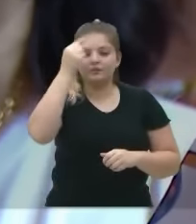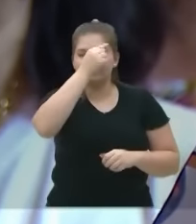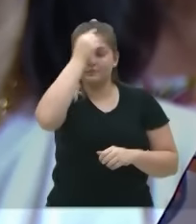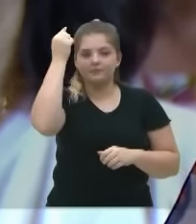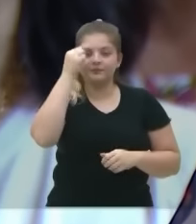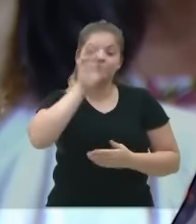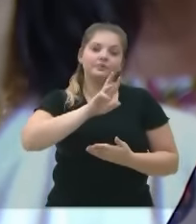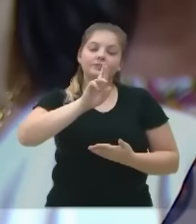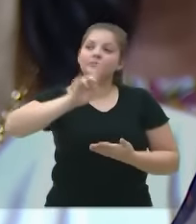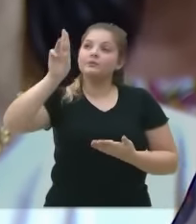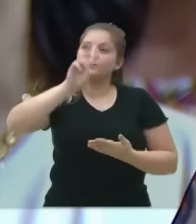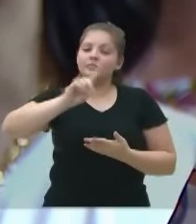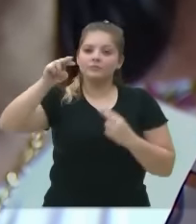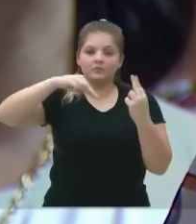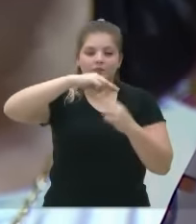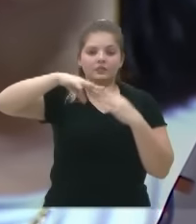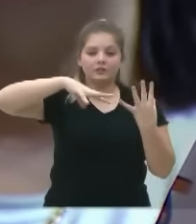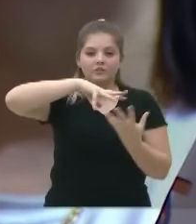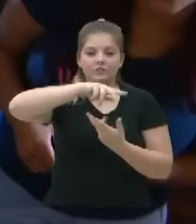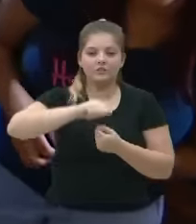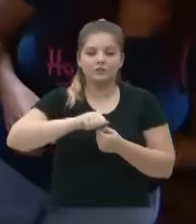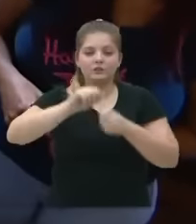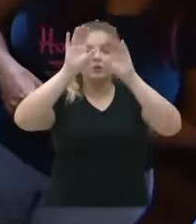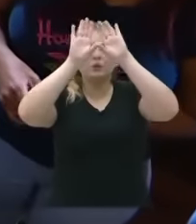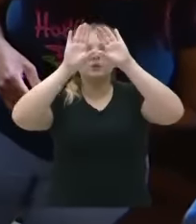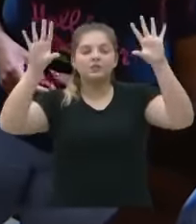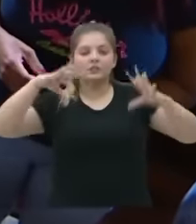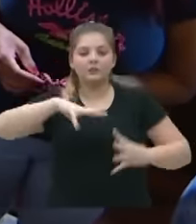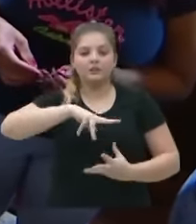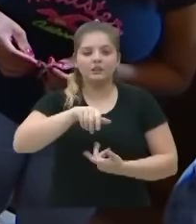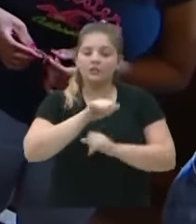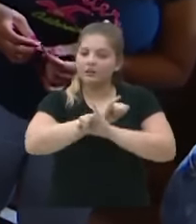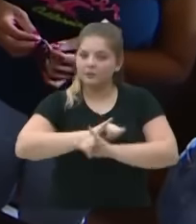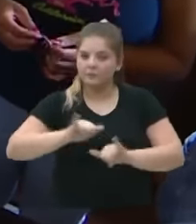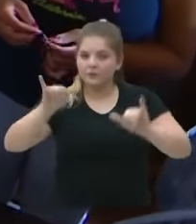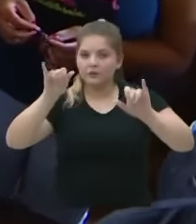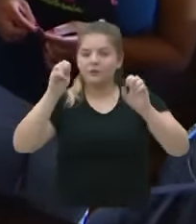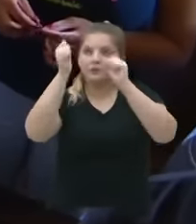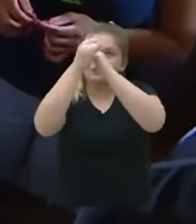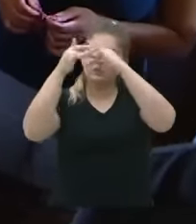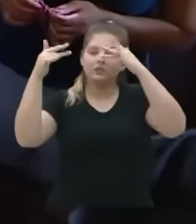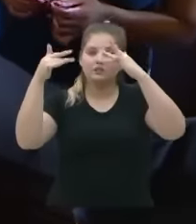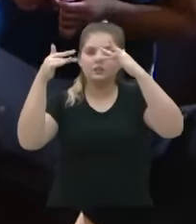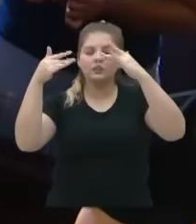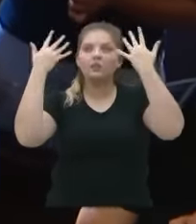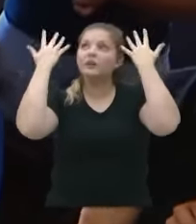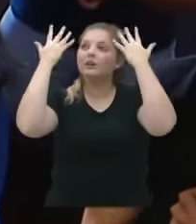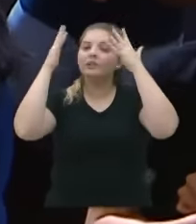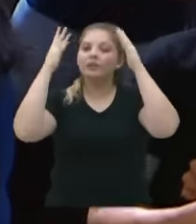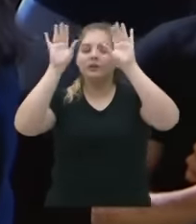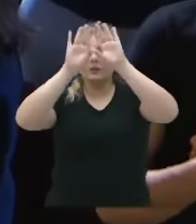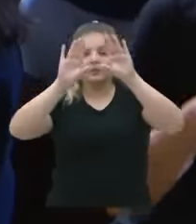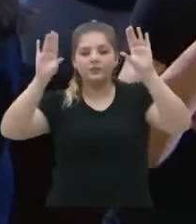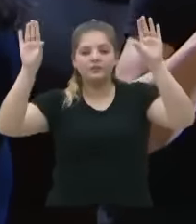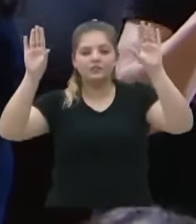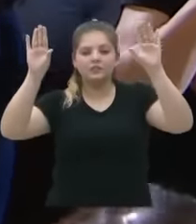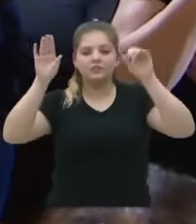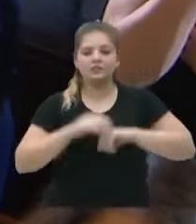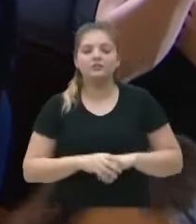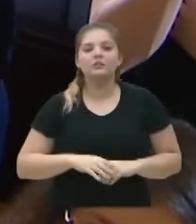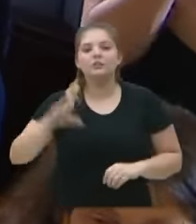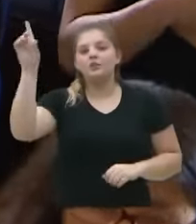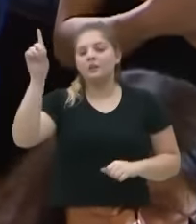Santo, Senhor Deus do Universo, o céu e a terra proclamam a vossa glória.